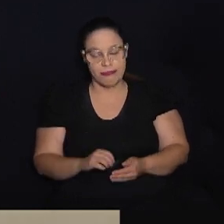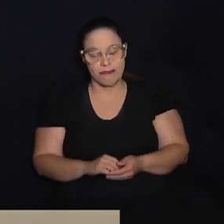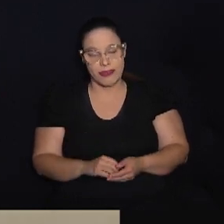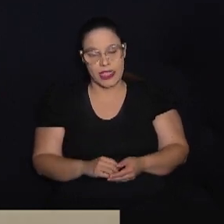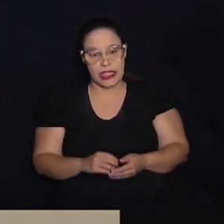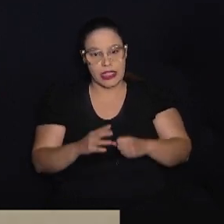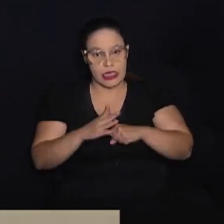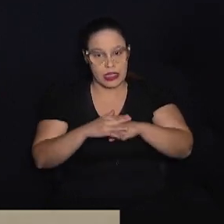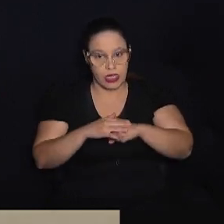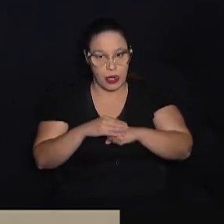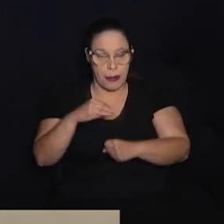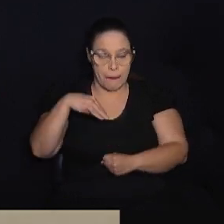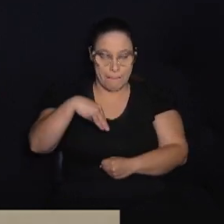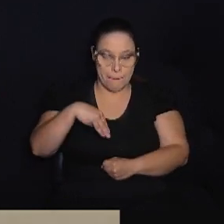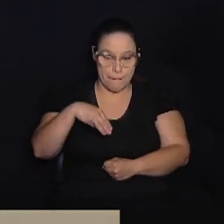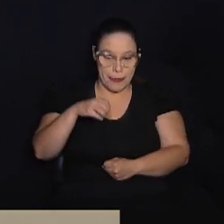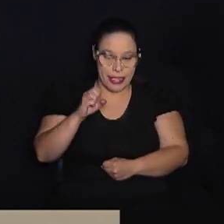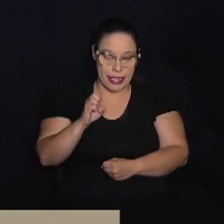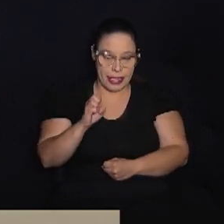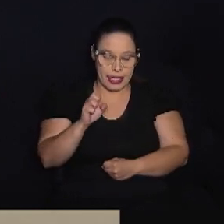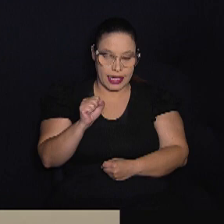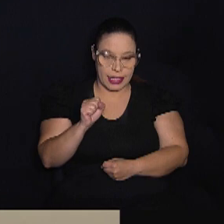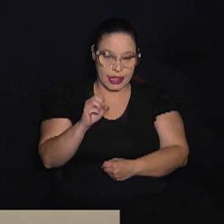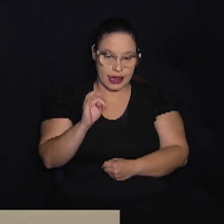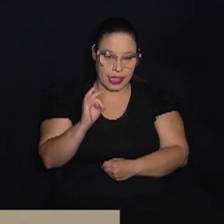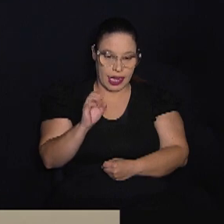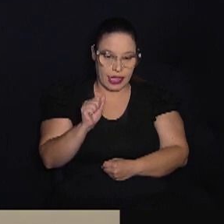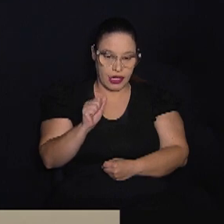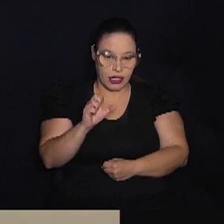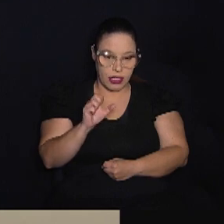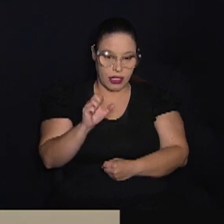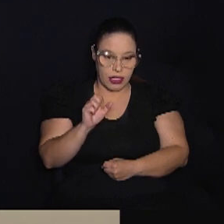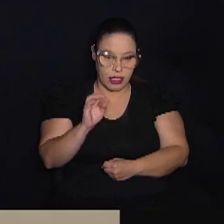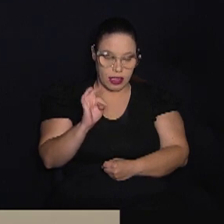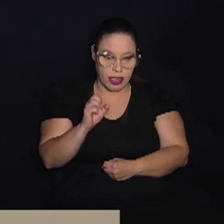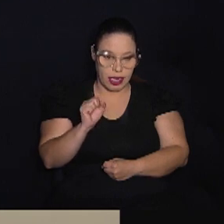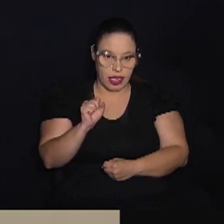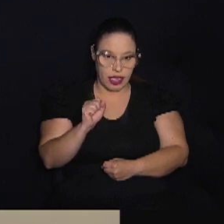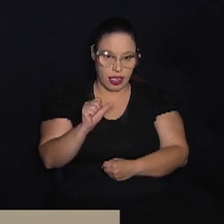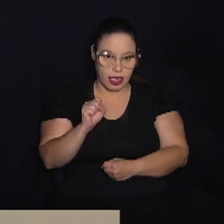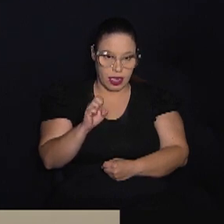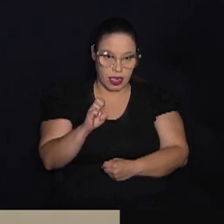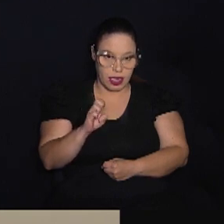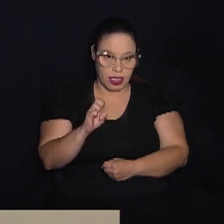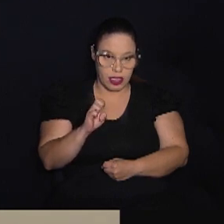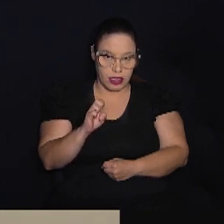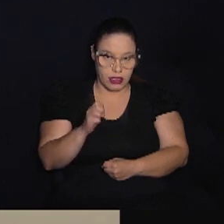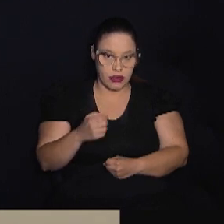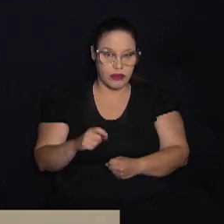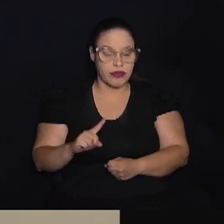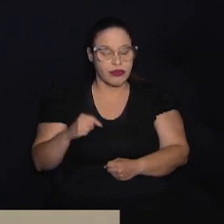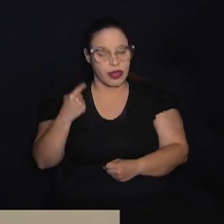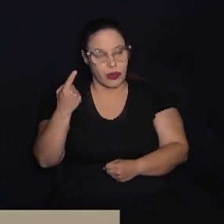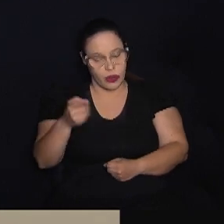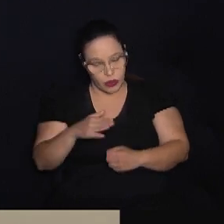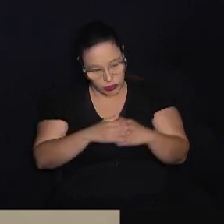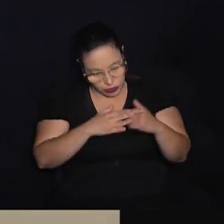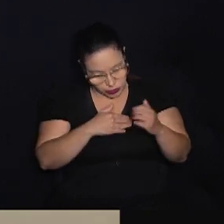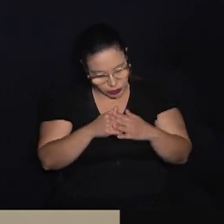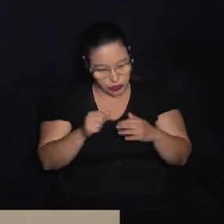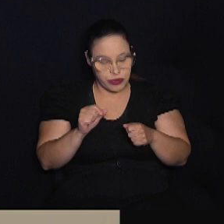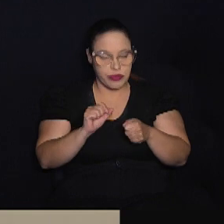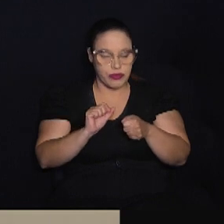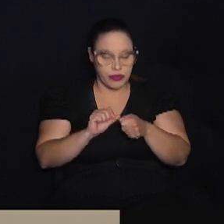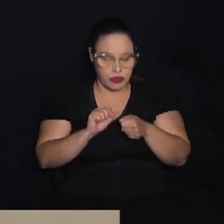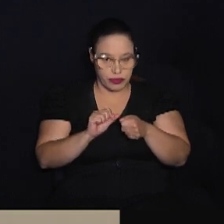já é metastática, então ela já estava na bexiga e foi para outros órgãos, aí tem outros tratamentos que a gente pode